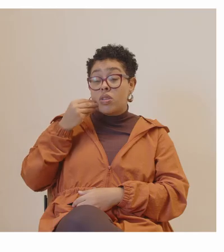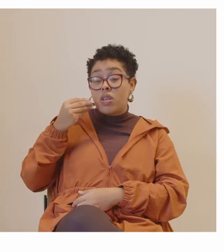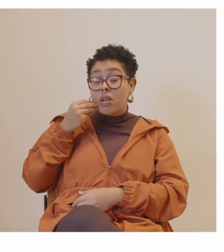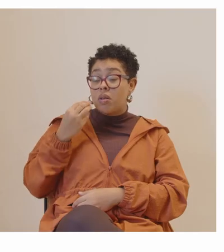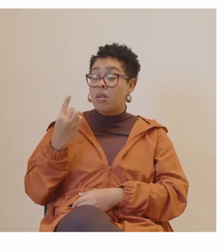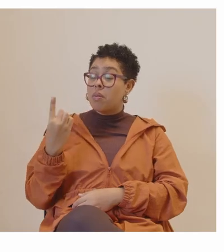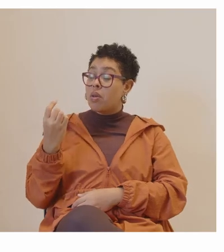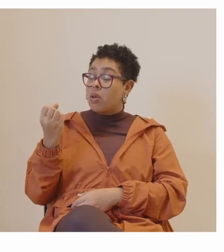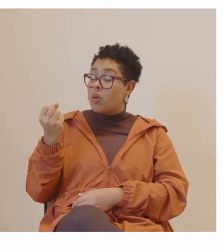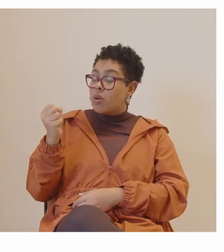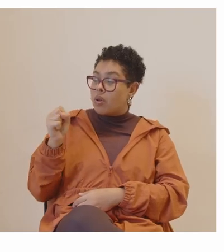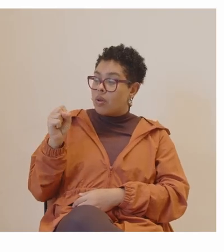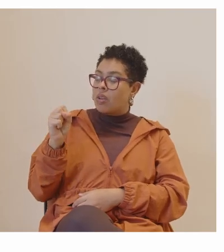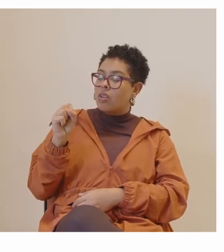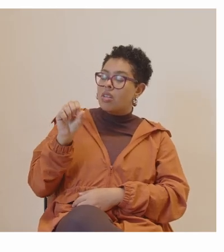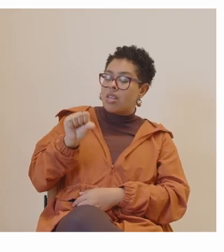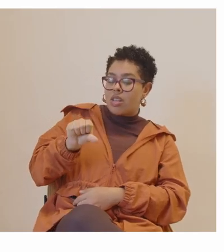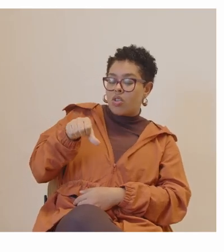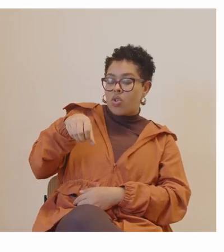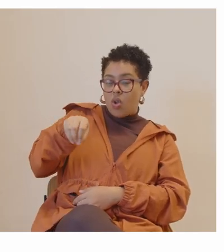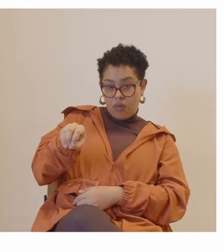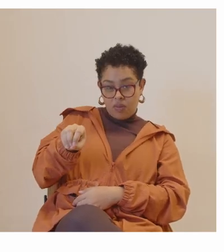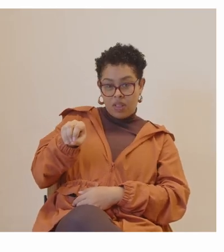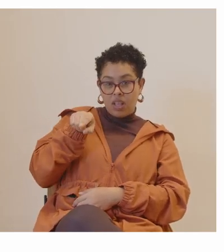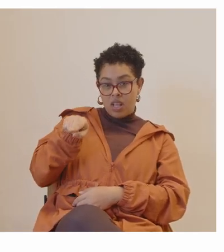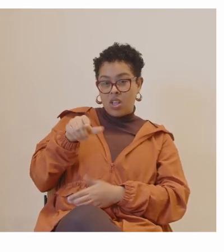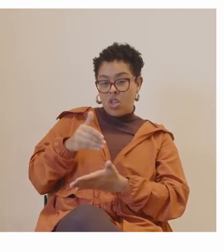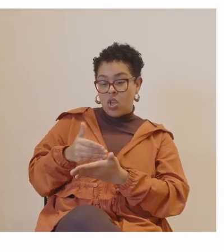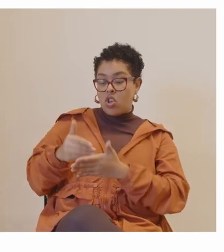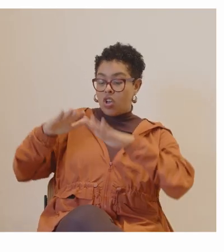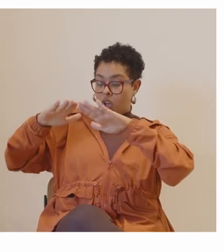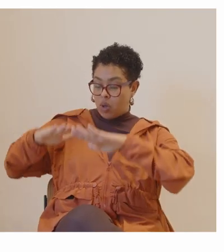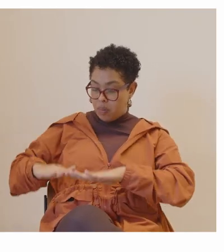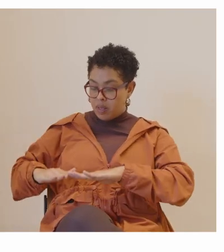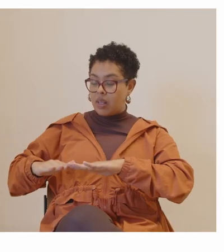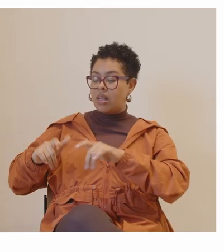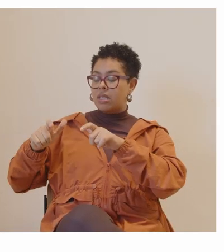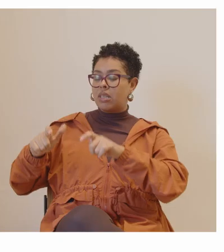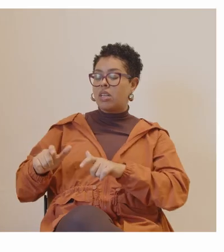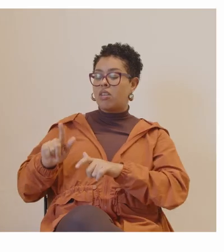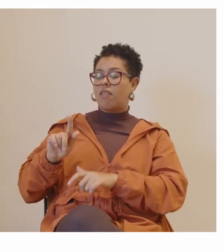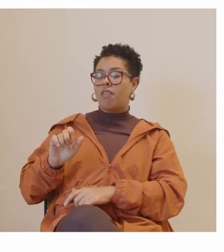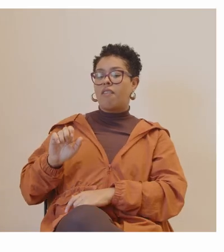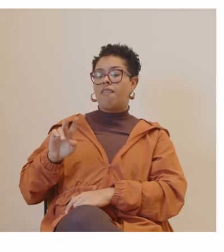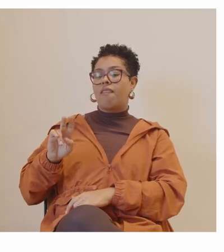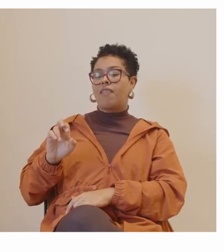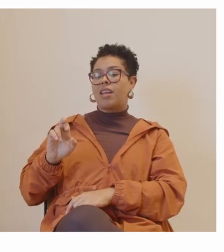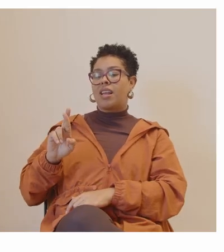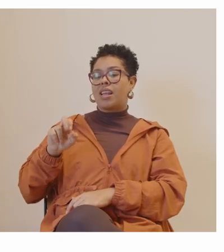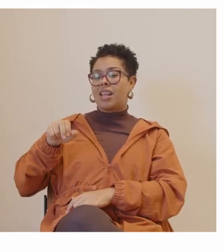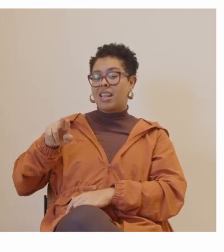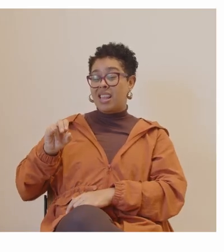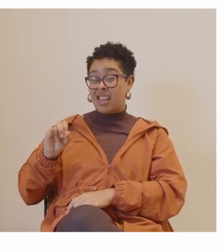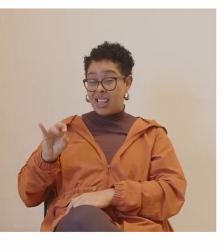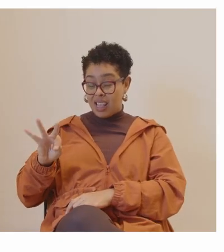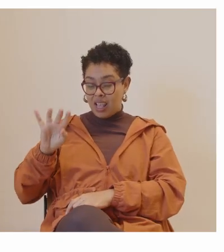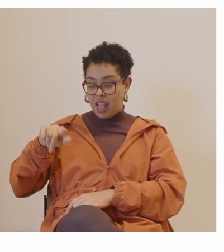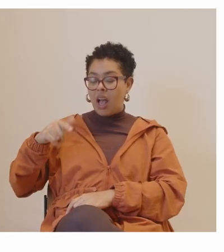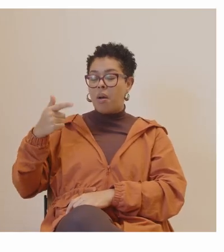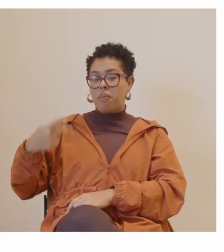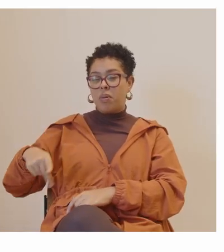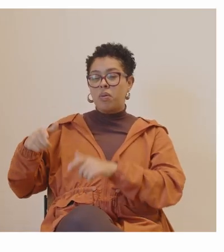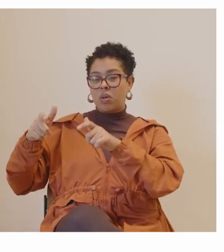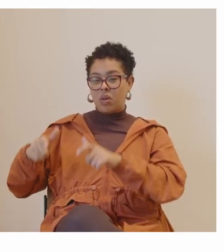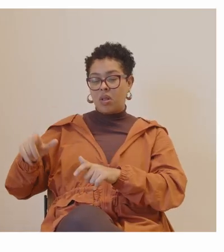anos 1890, né, que ele já está estabelecido em Giverny, etc., nós estamos falando de dezenas mesmo.